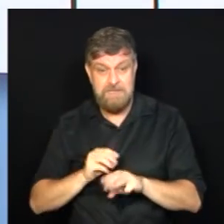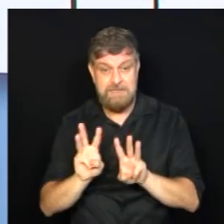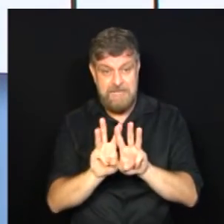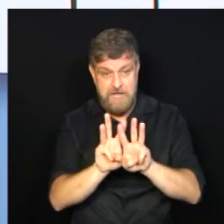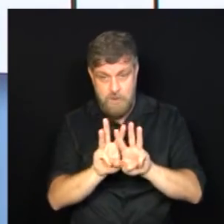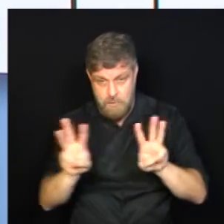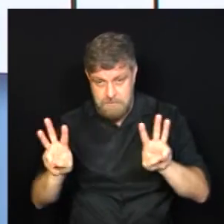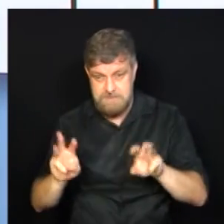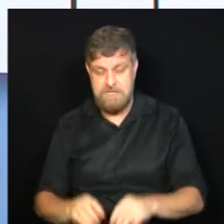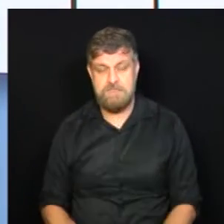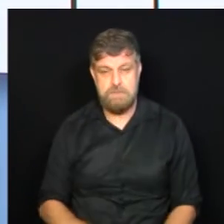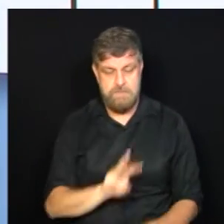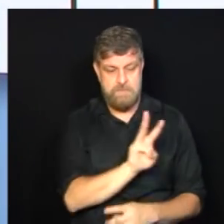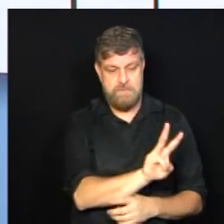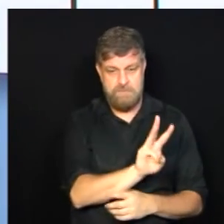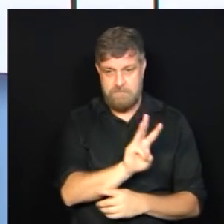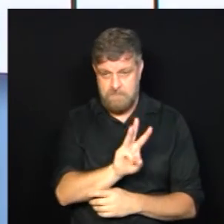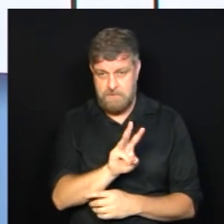site